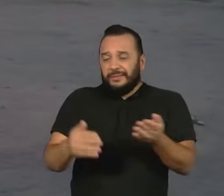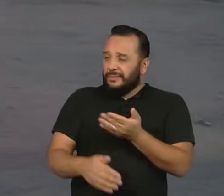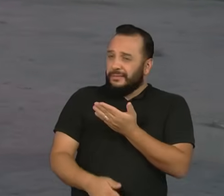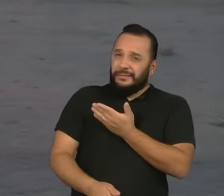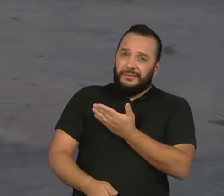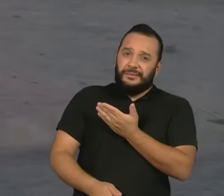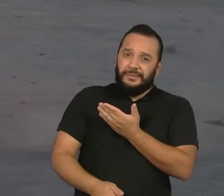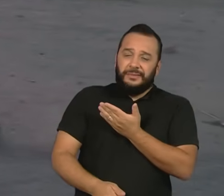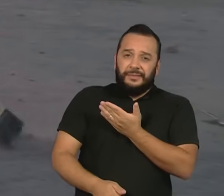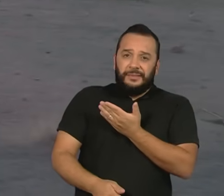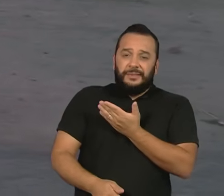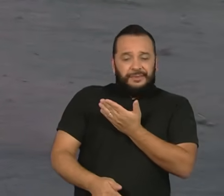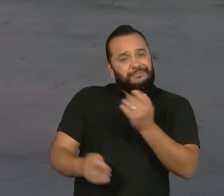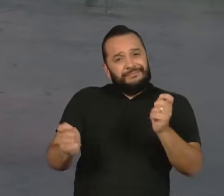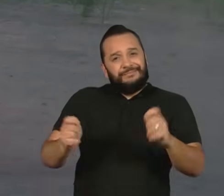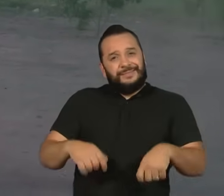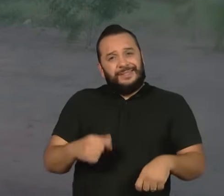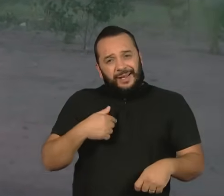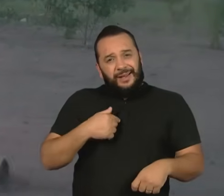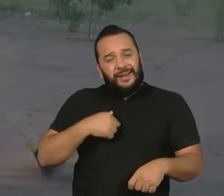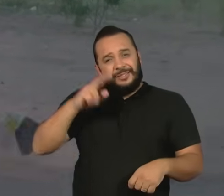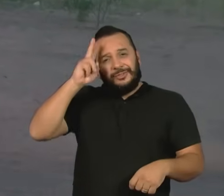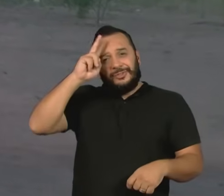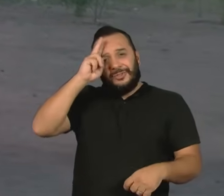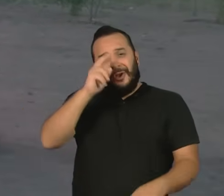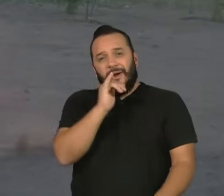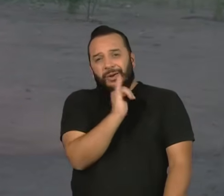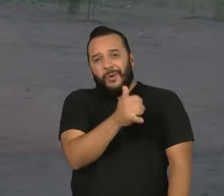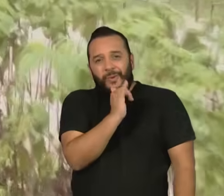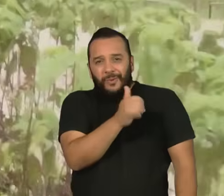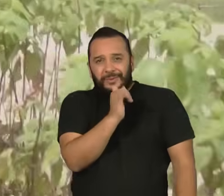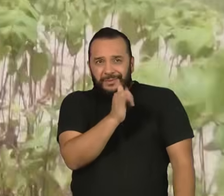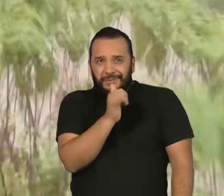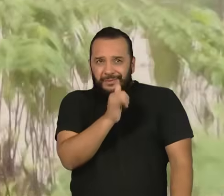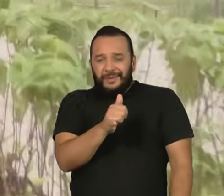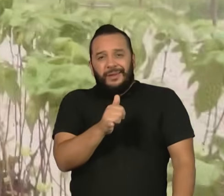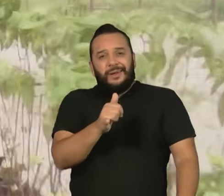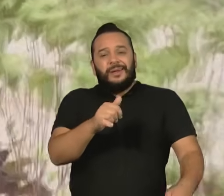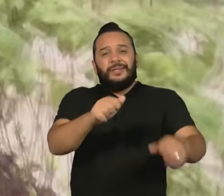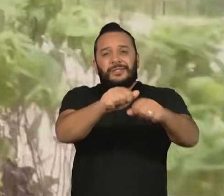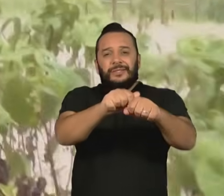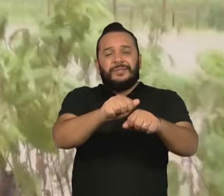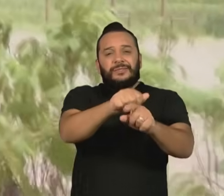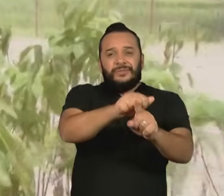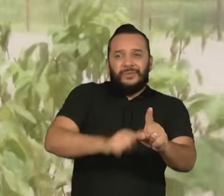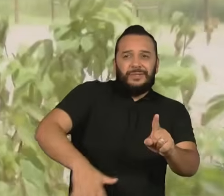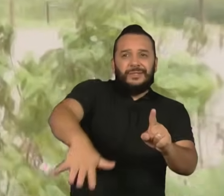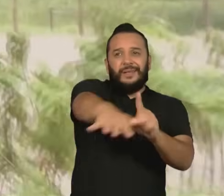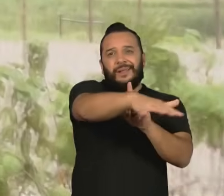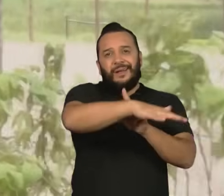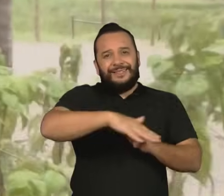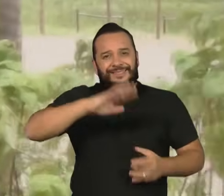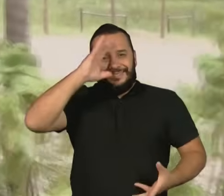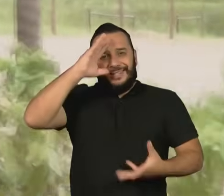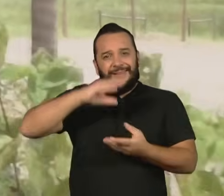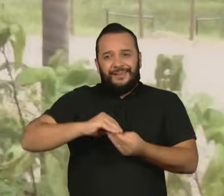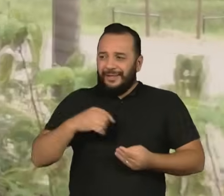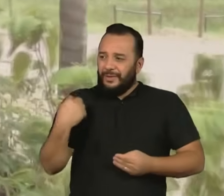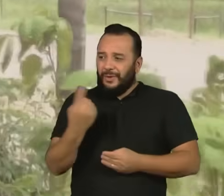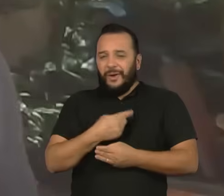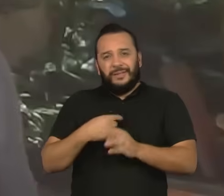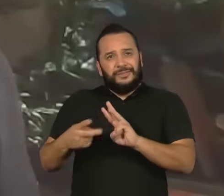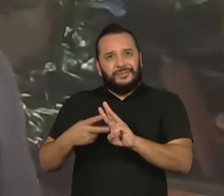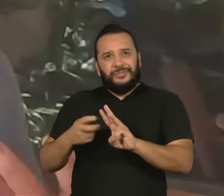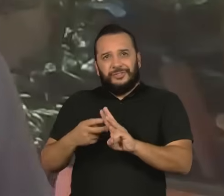para poder narrar essa nossa história, né? Para a sociedade, assim, entender quem somos nós, né? Eu